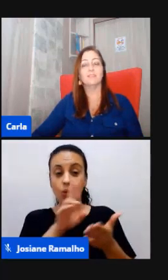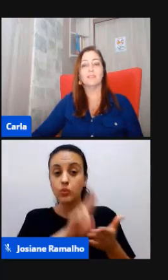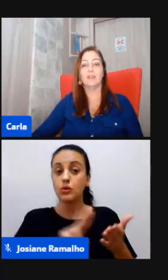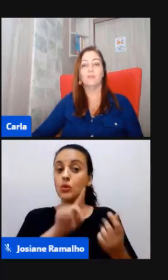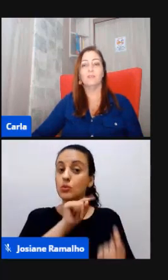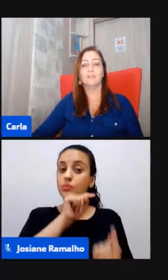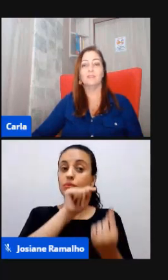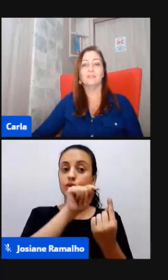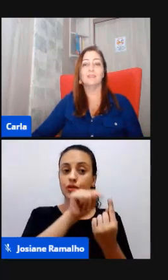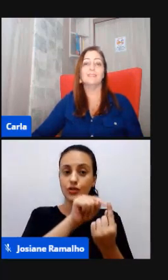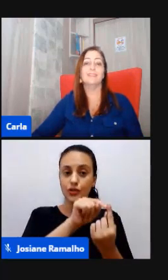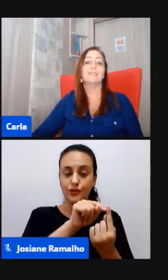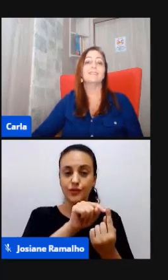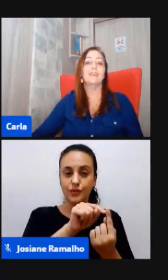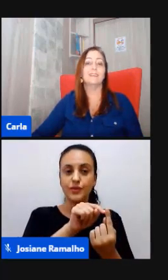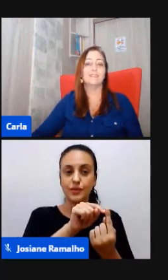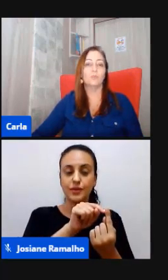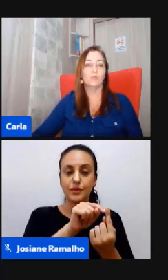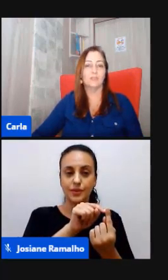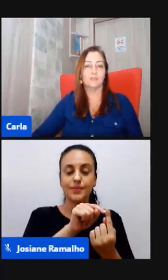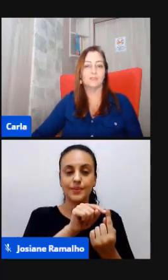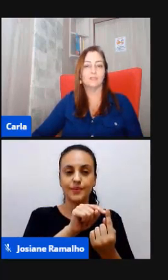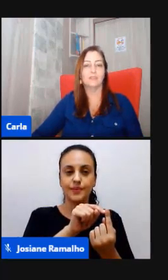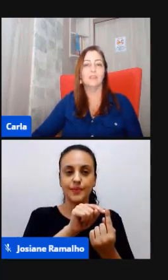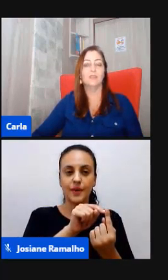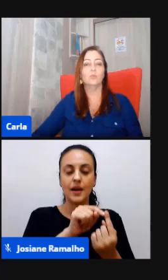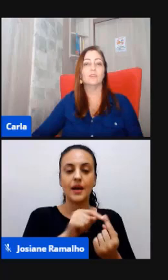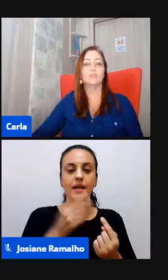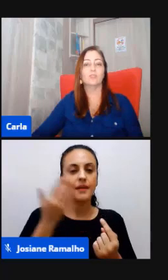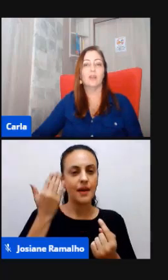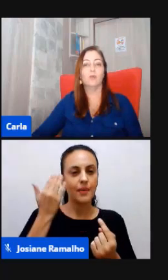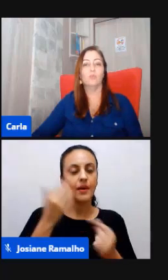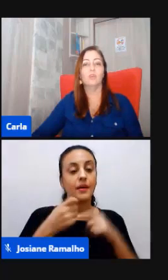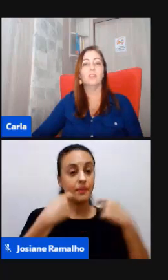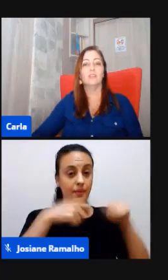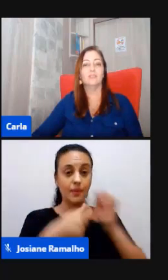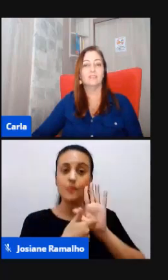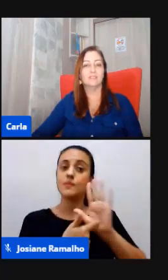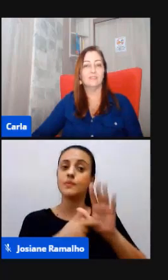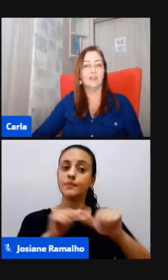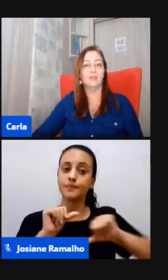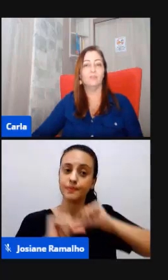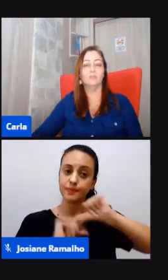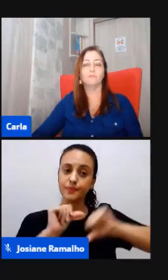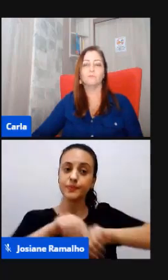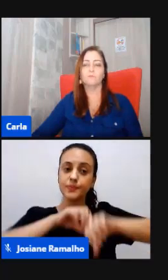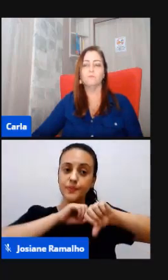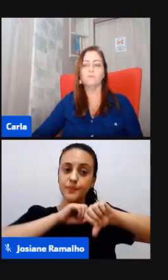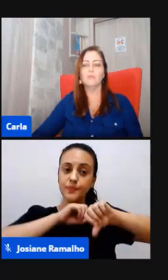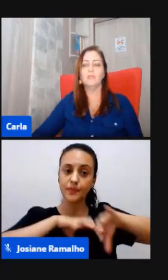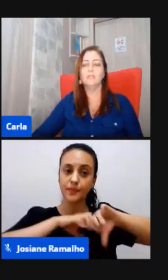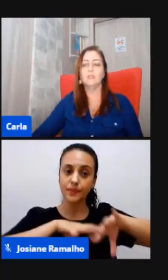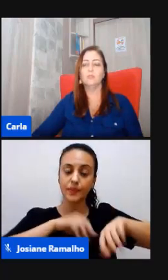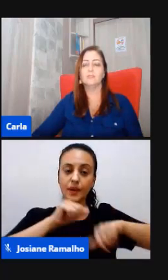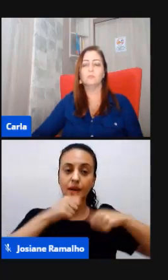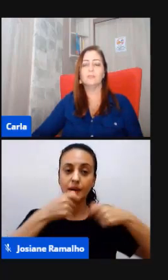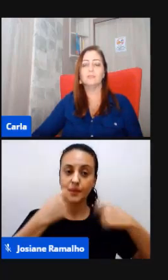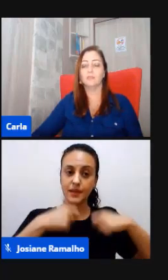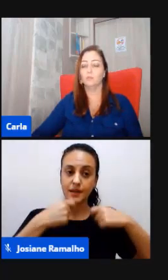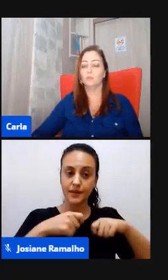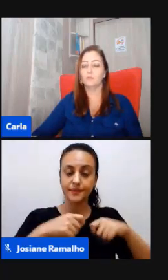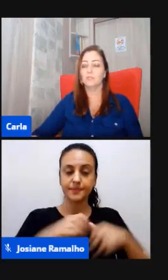que ele precisava trazer essa mudança educacional que necessitava. Então,